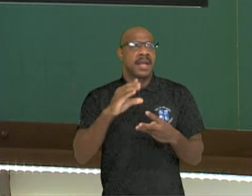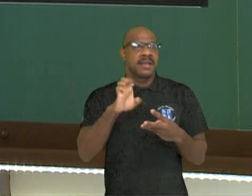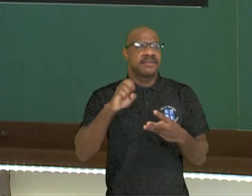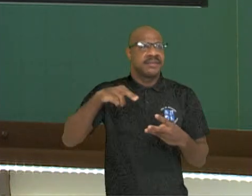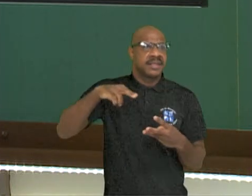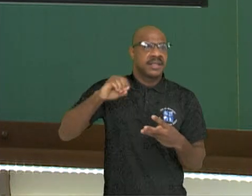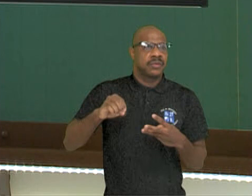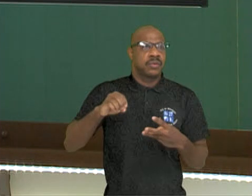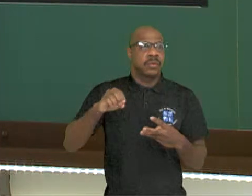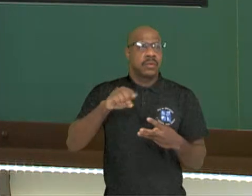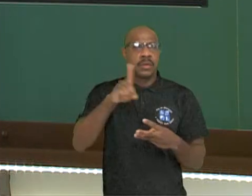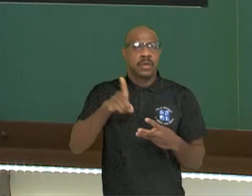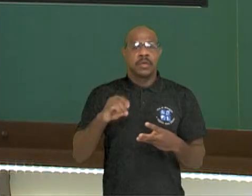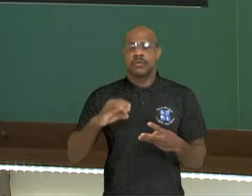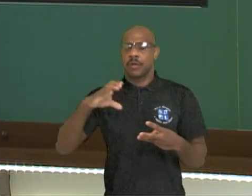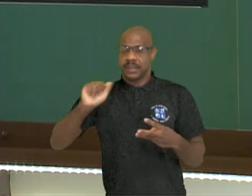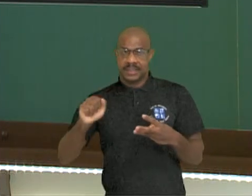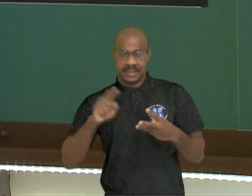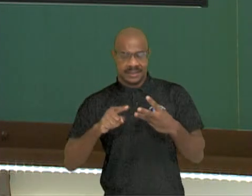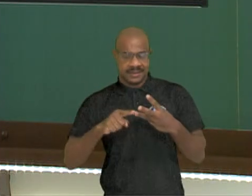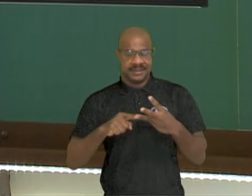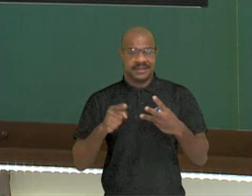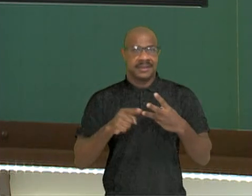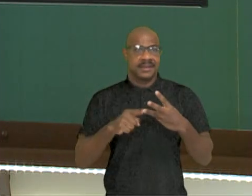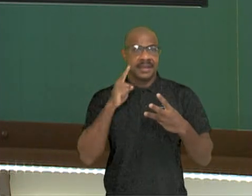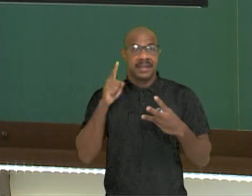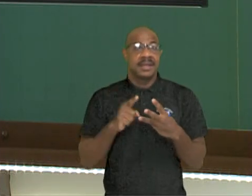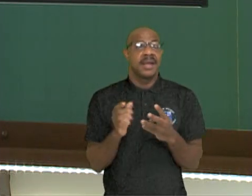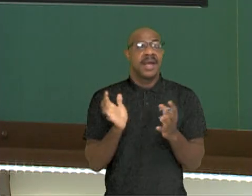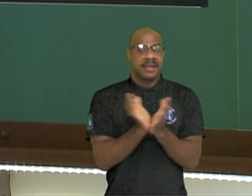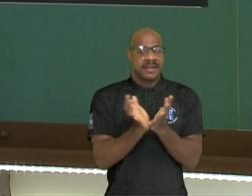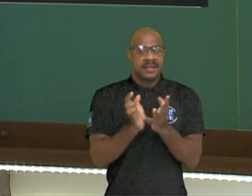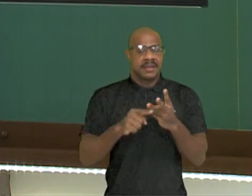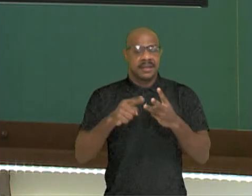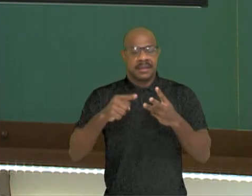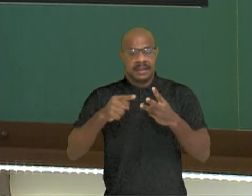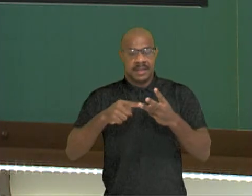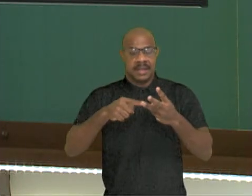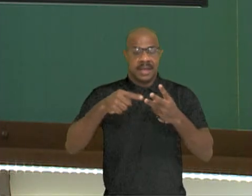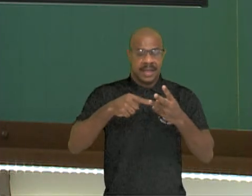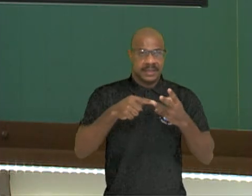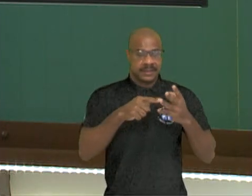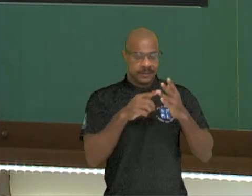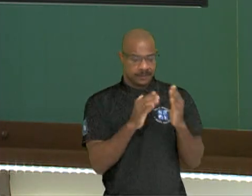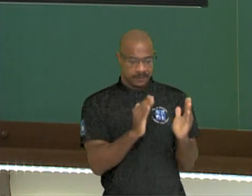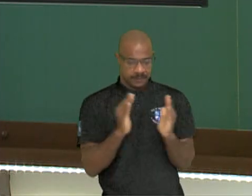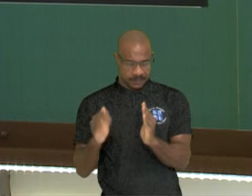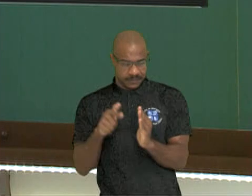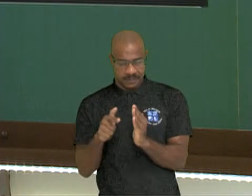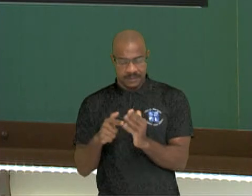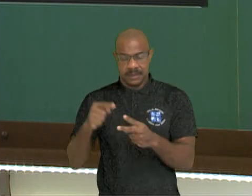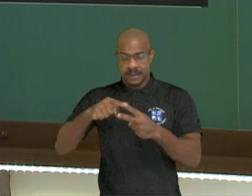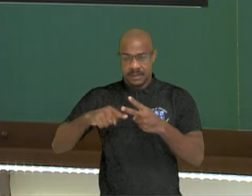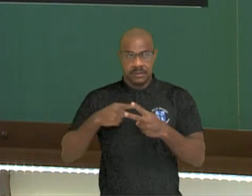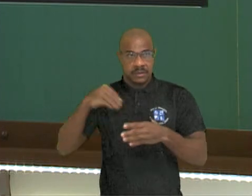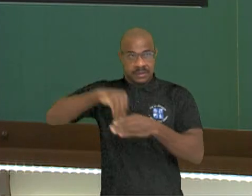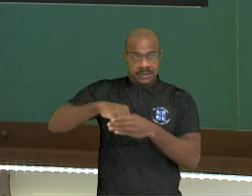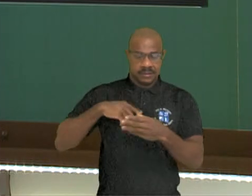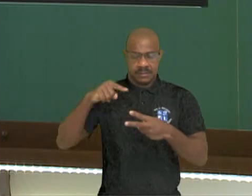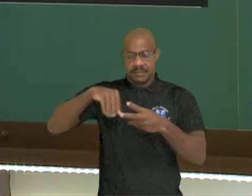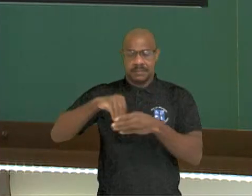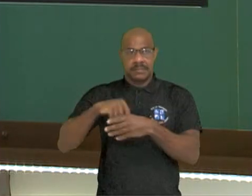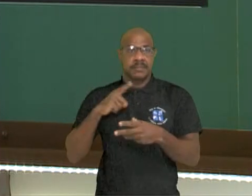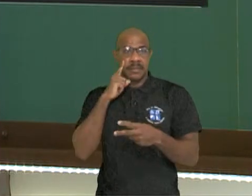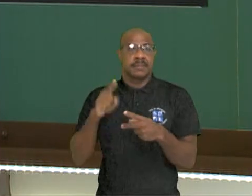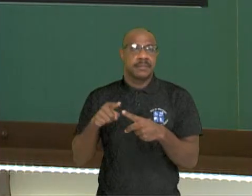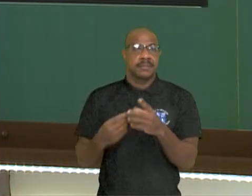paleógeno, né, que é a distribuição dos continentes, aconteceu ali a movimentação das placas tectônicas e